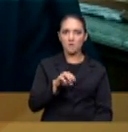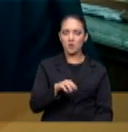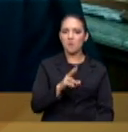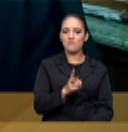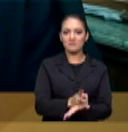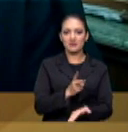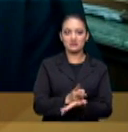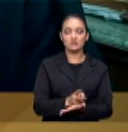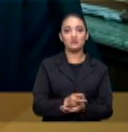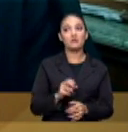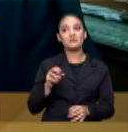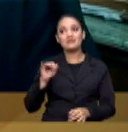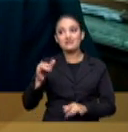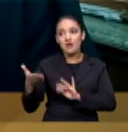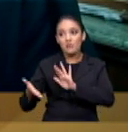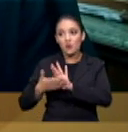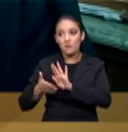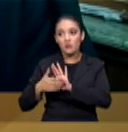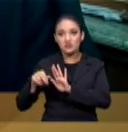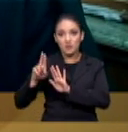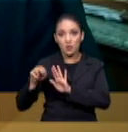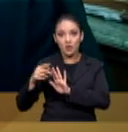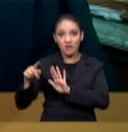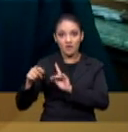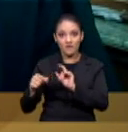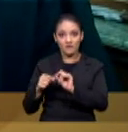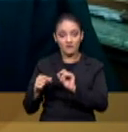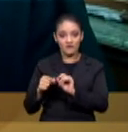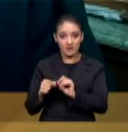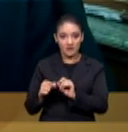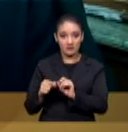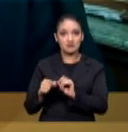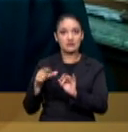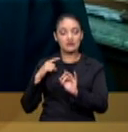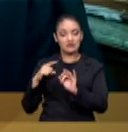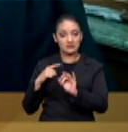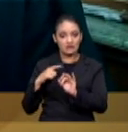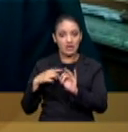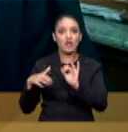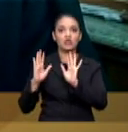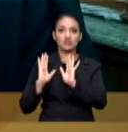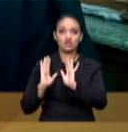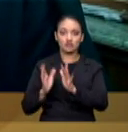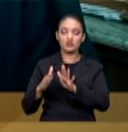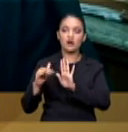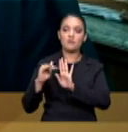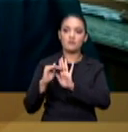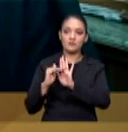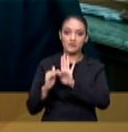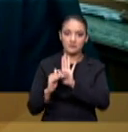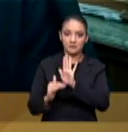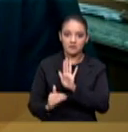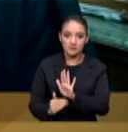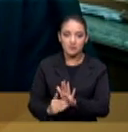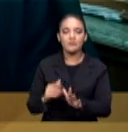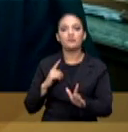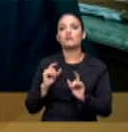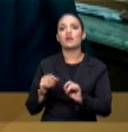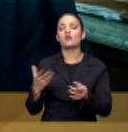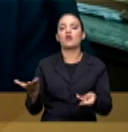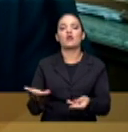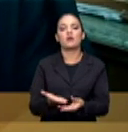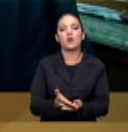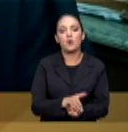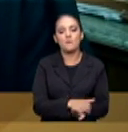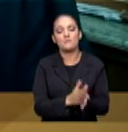proposta rescisória pela União, cumpre aquela processá-la e julgá-la